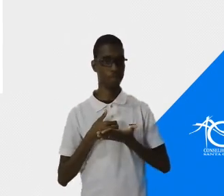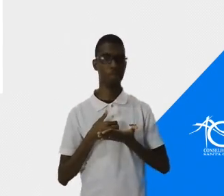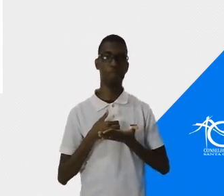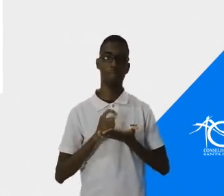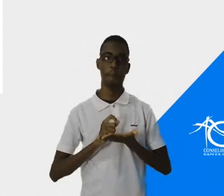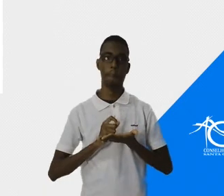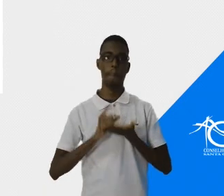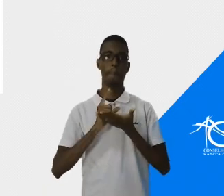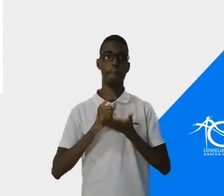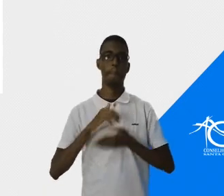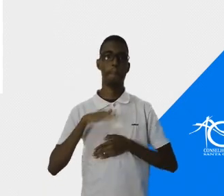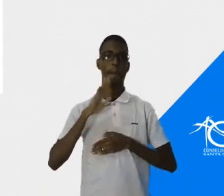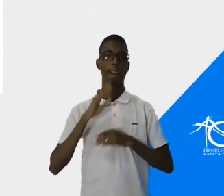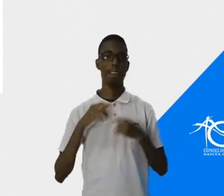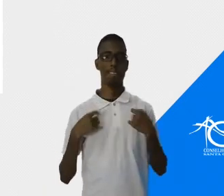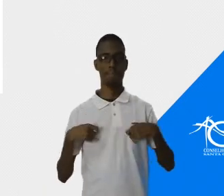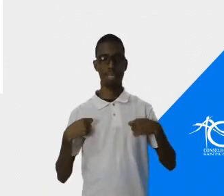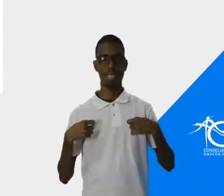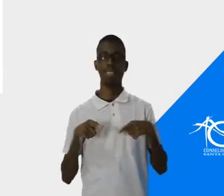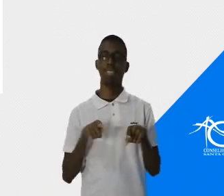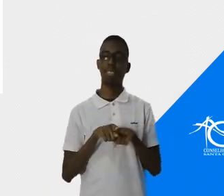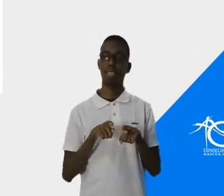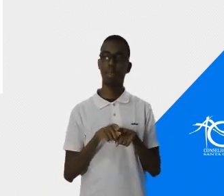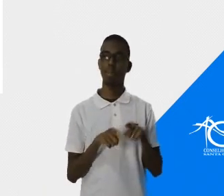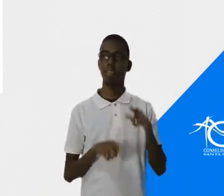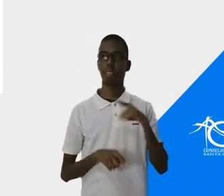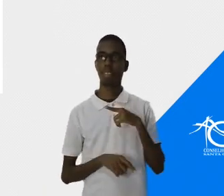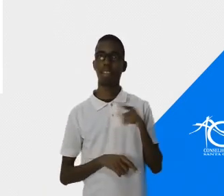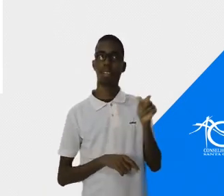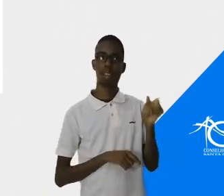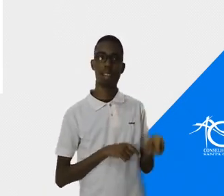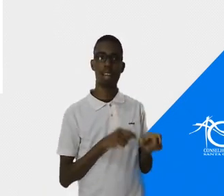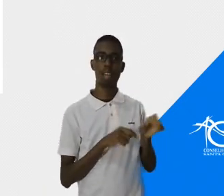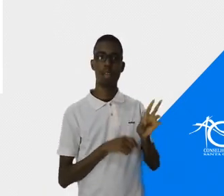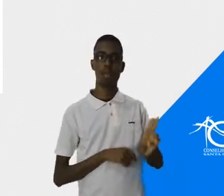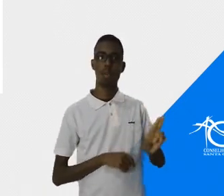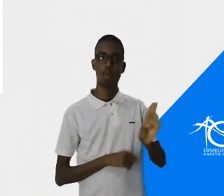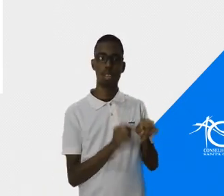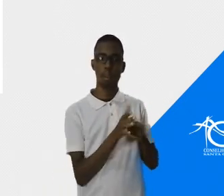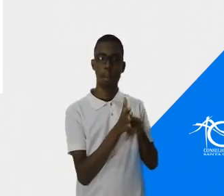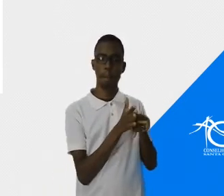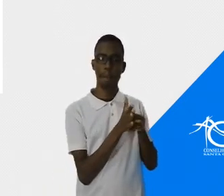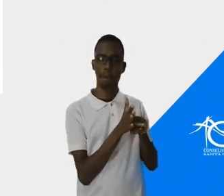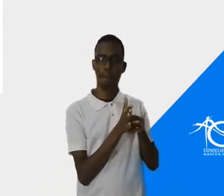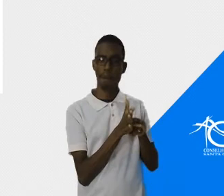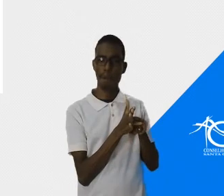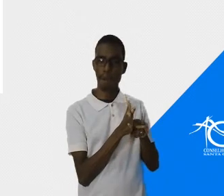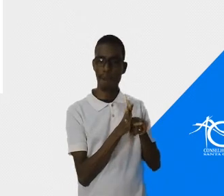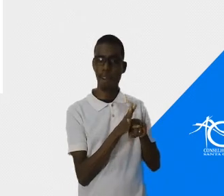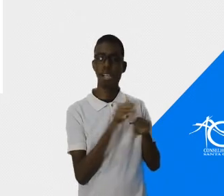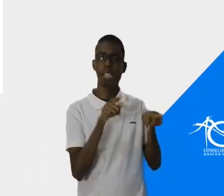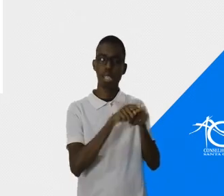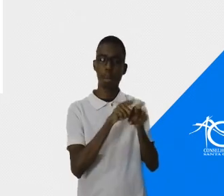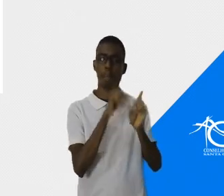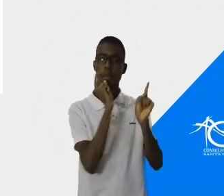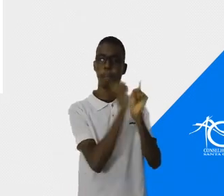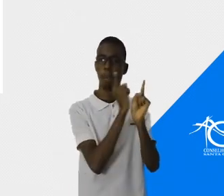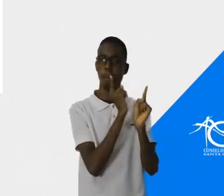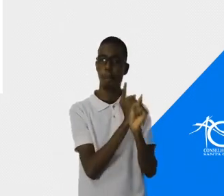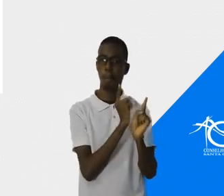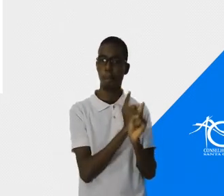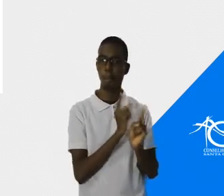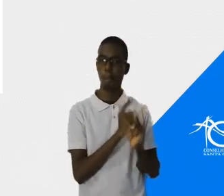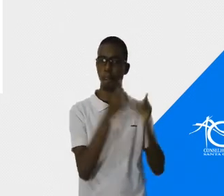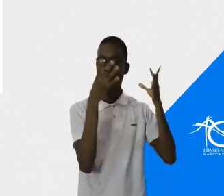a investigação daquele usuário específico que está sendo submetido à avaliação, a identificação de alguns critérios epidemiológicos do qual ele pode